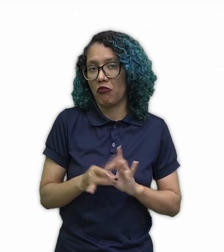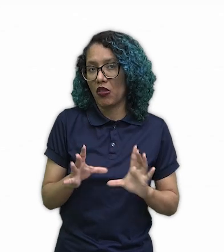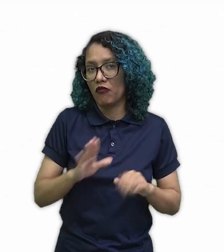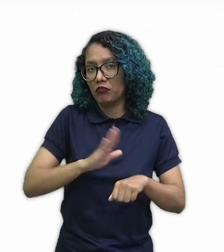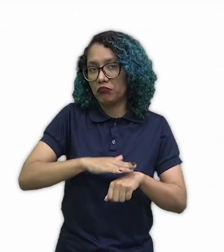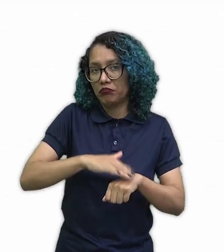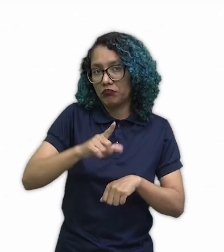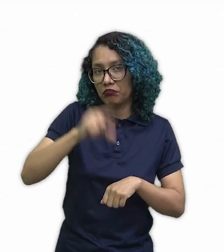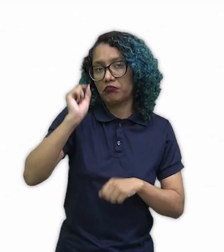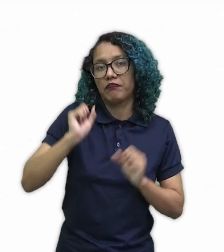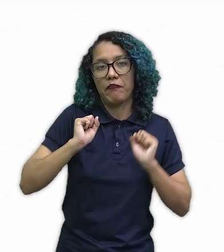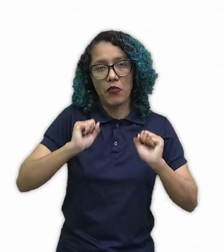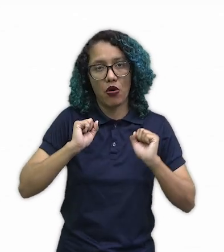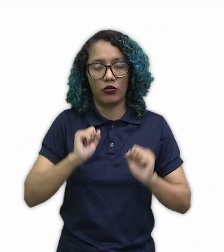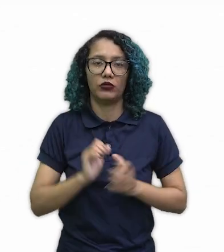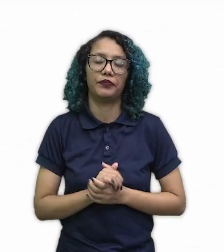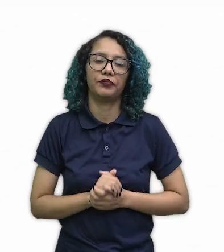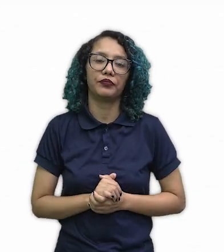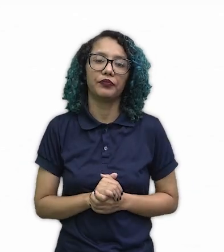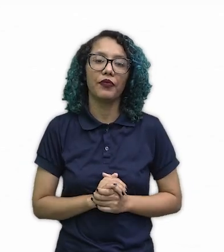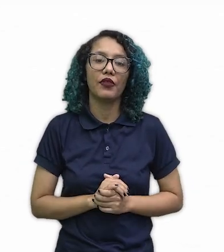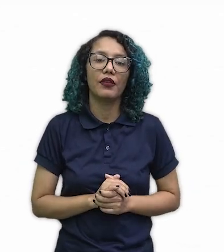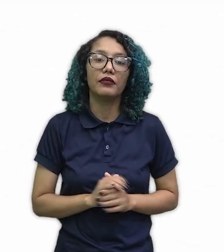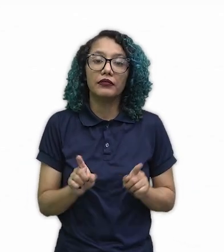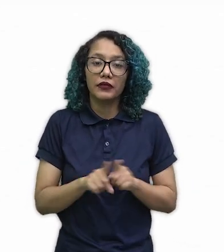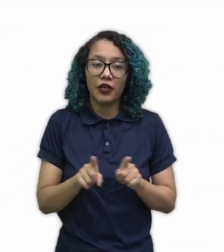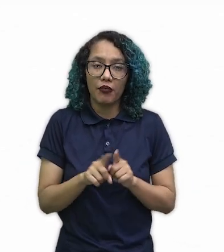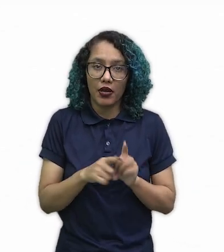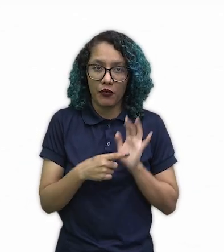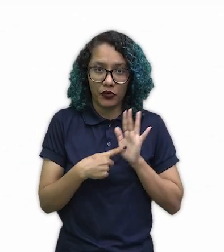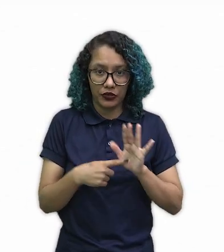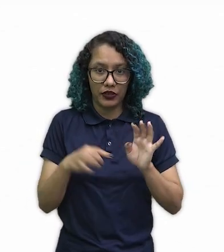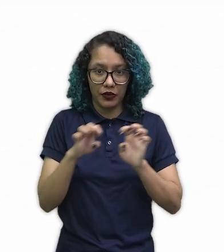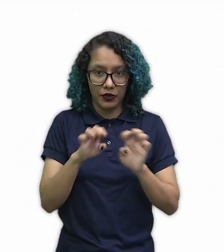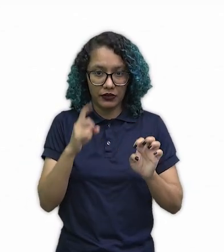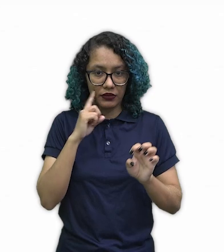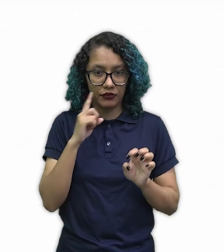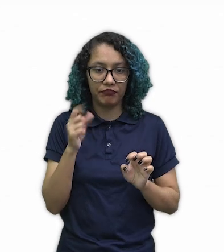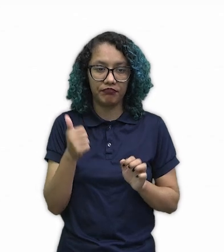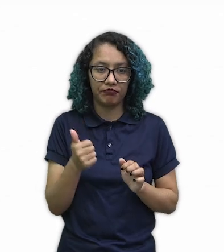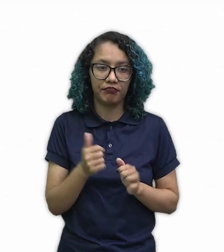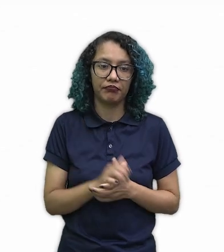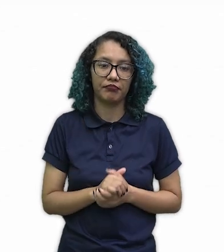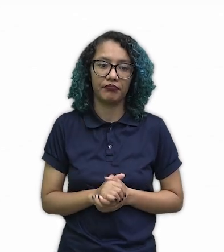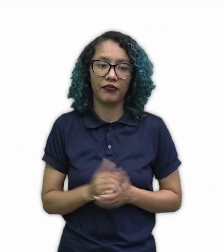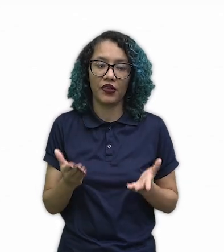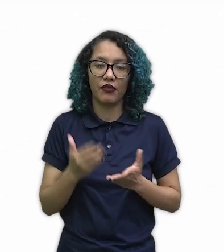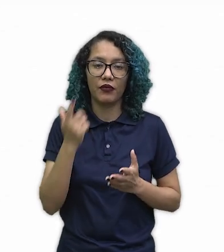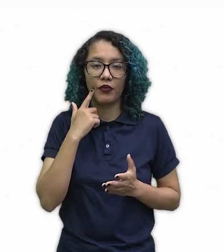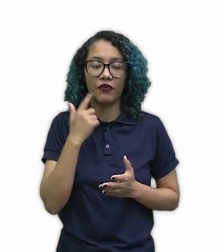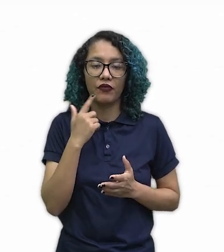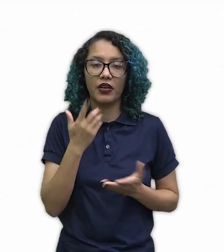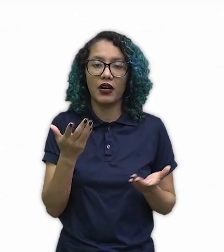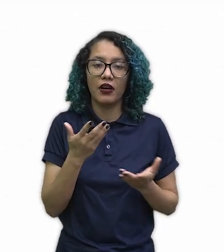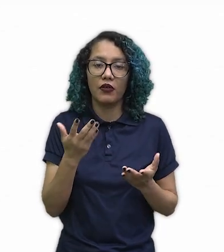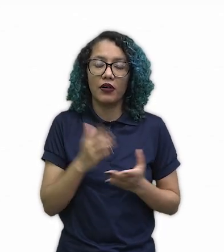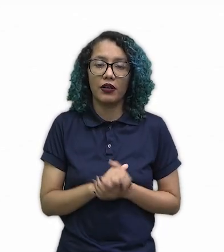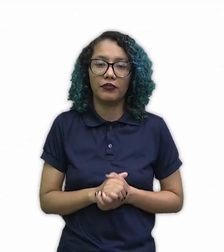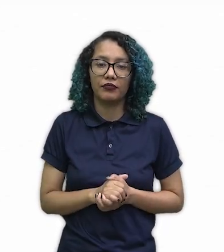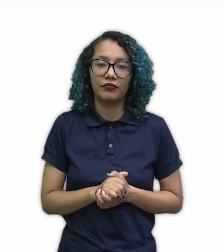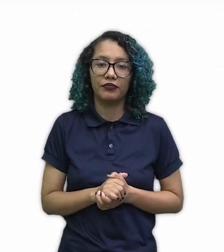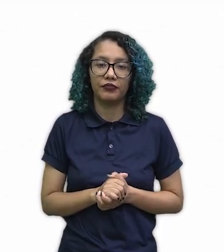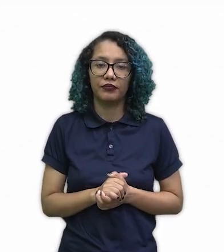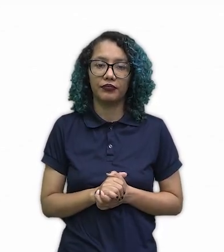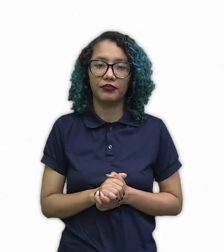gente escrever. Esse N quer dizer tempo, então alguns autores, em vez de N, eles utilizam